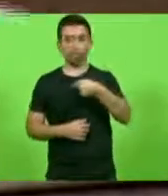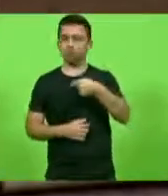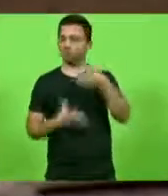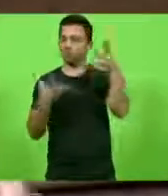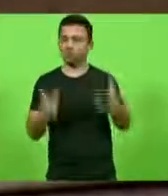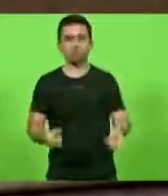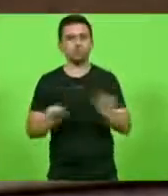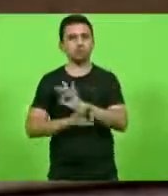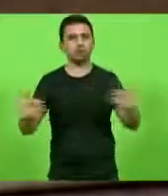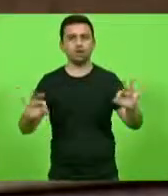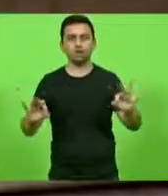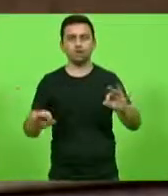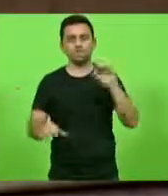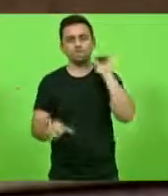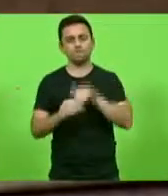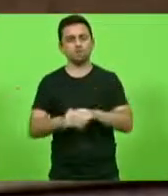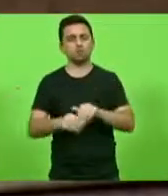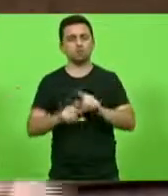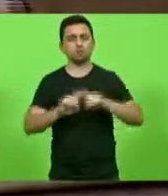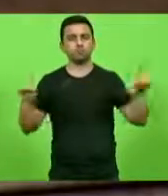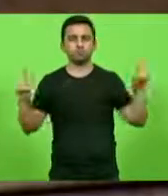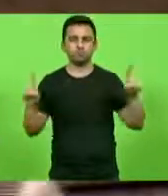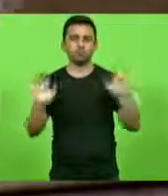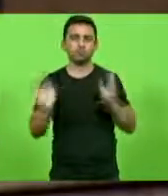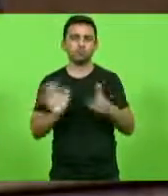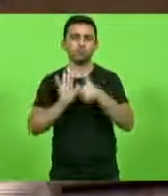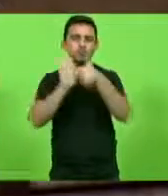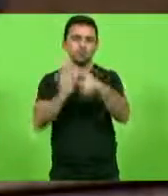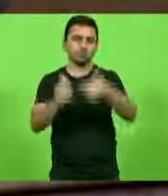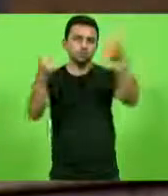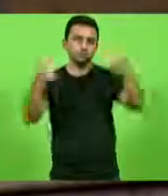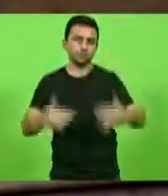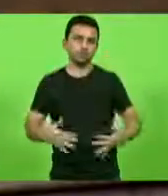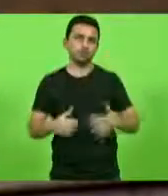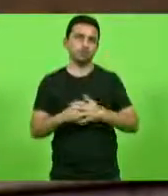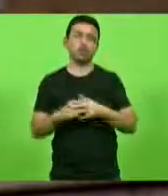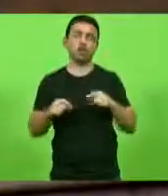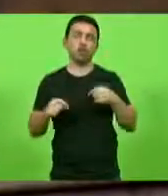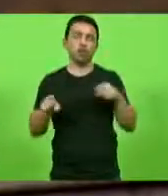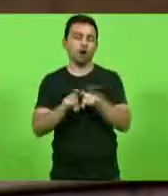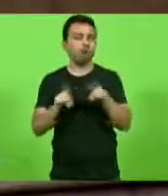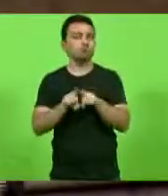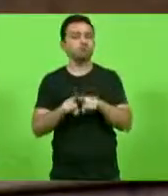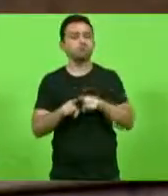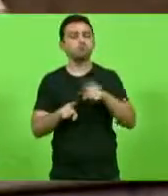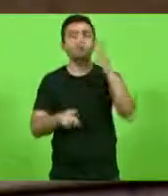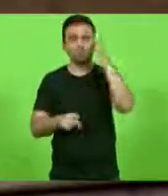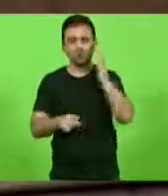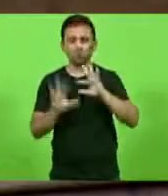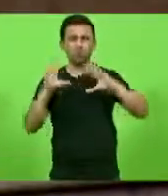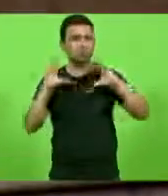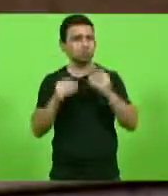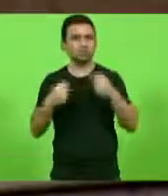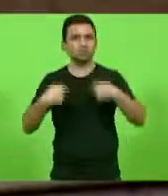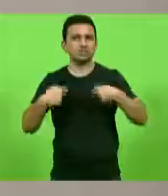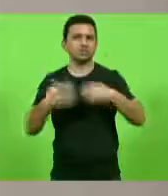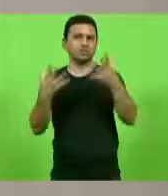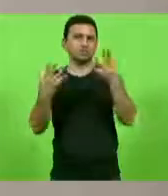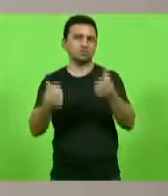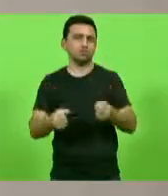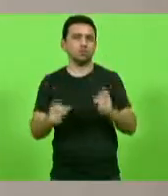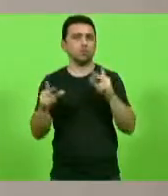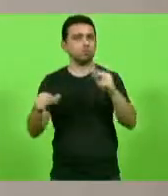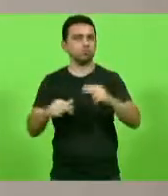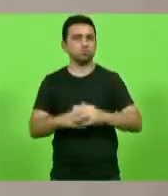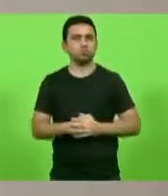Eu não aceito. Meu voto é contrário pelos motivos que expus e acho que nós também deveríamos parar de aceitar isso como Assembleia e como Estado. Com